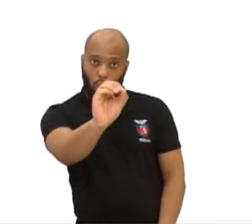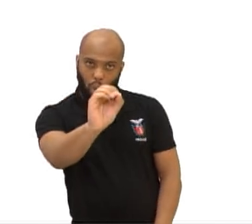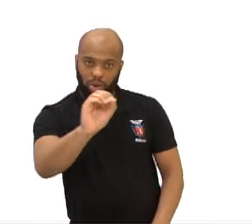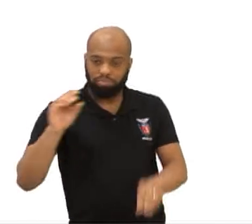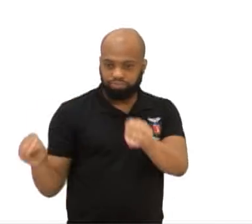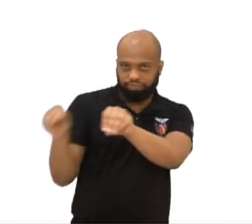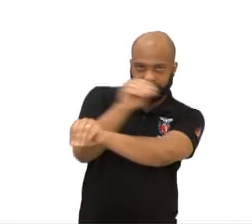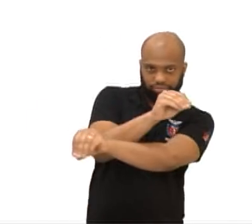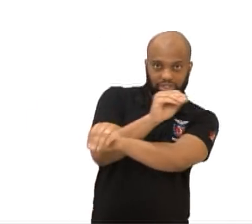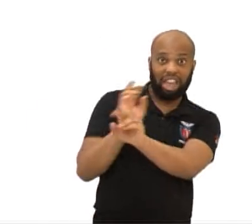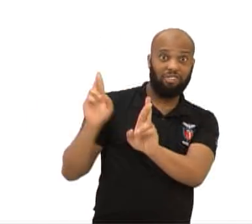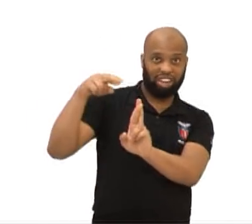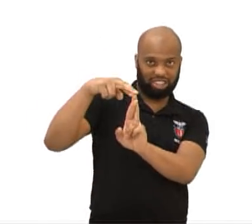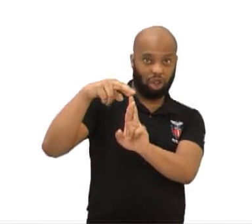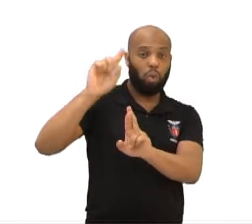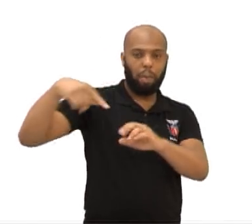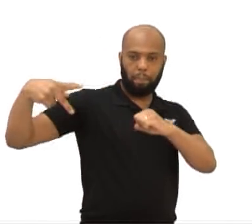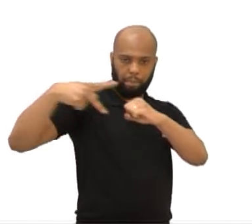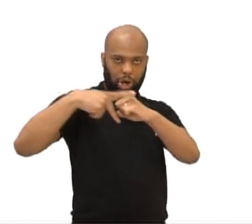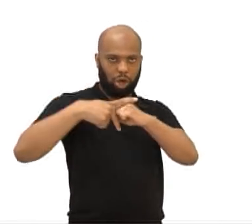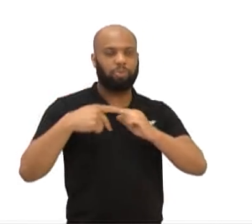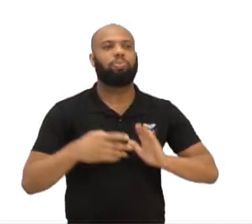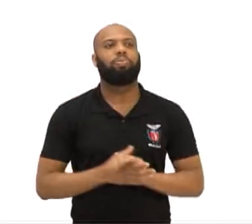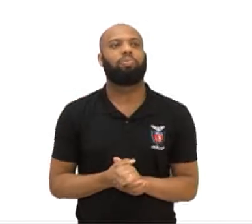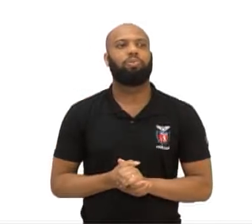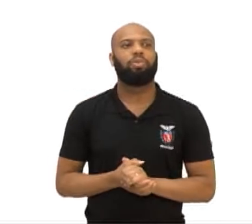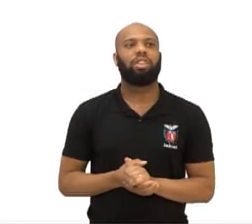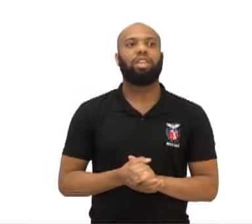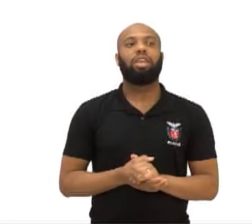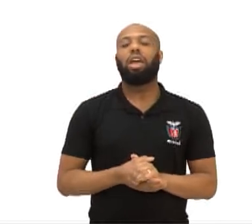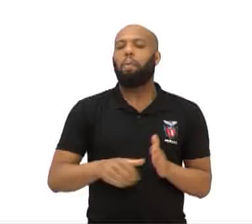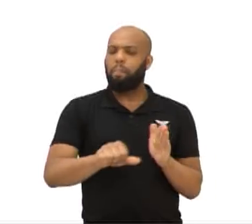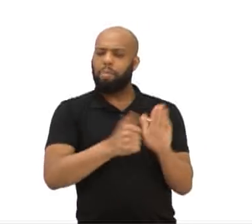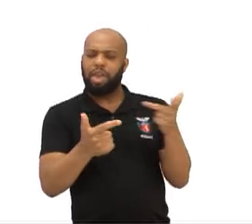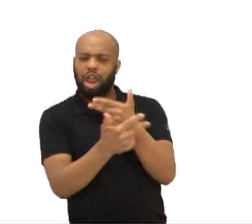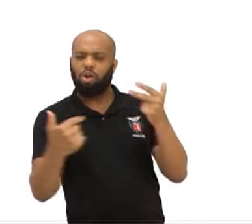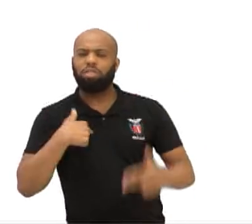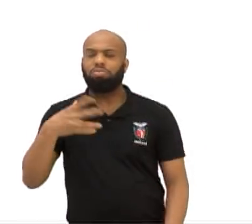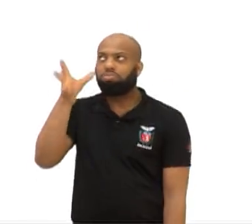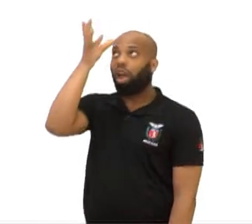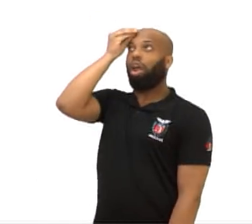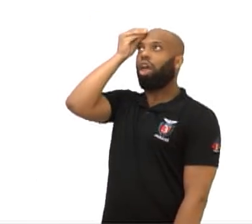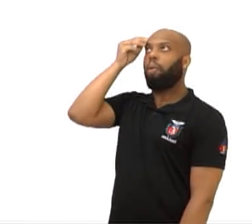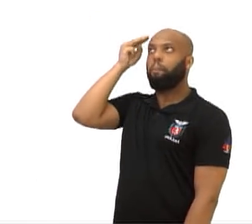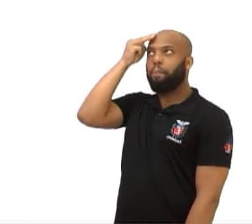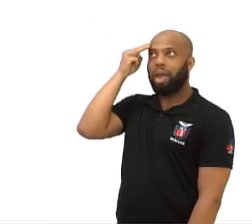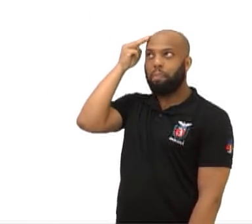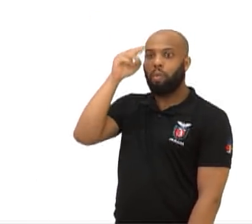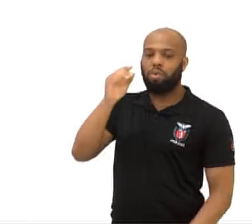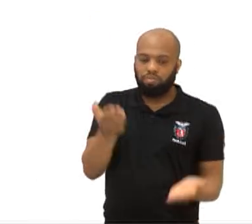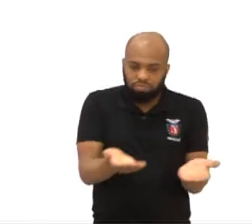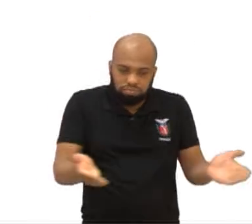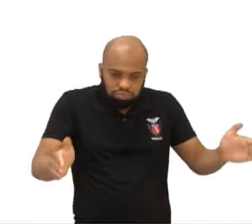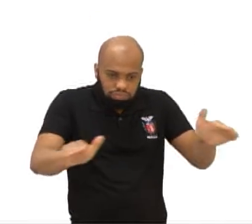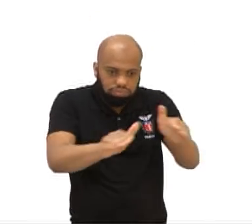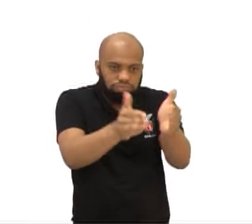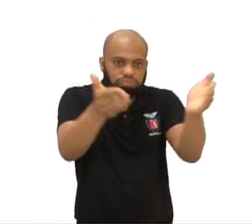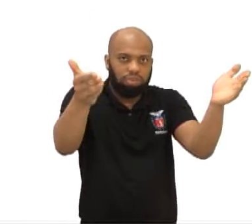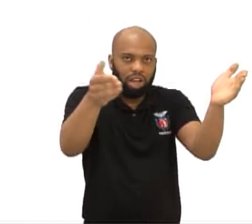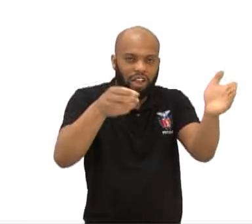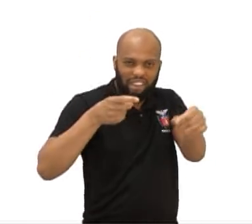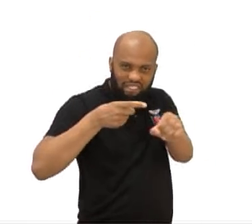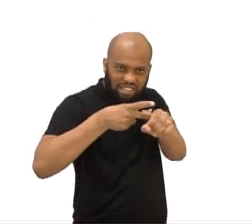o. Então diz assim aqui o fragmento do texto. A primeira coisa que guardei na memória foi um vaso de louça